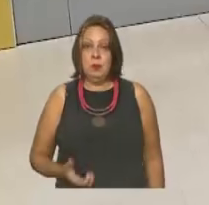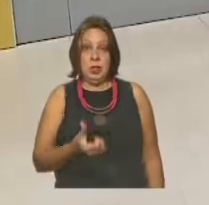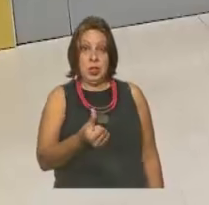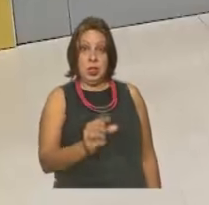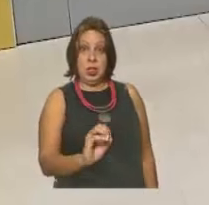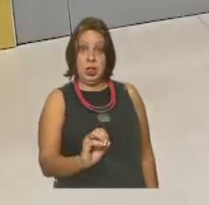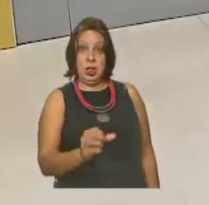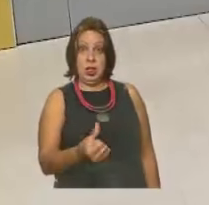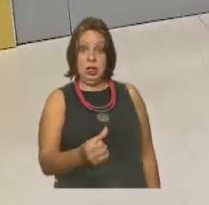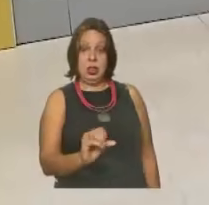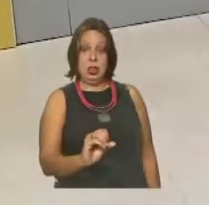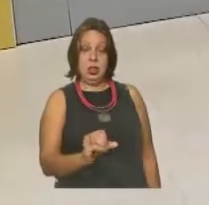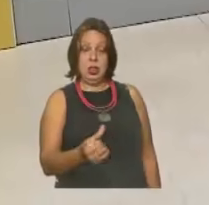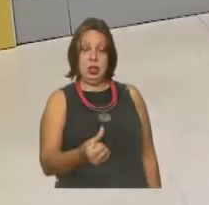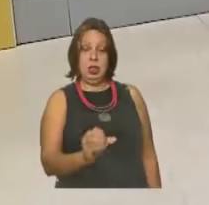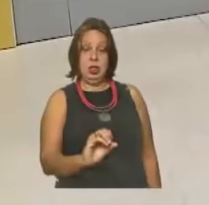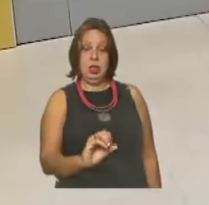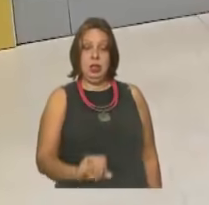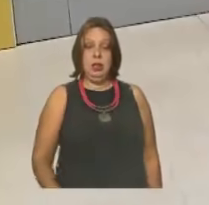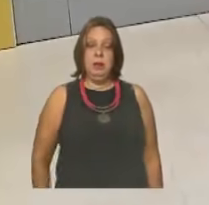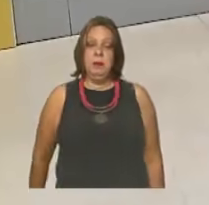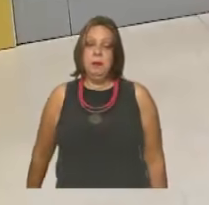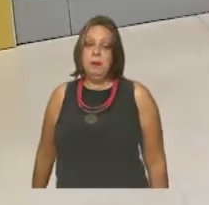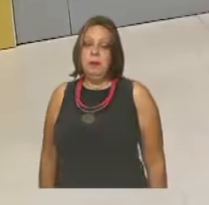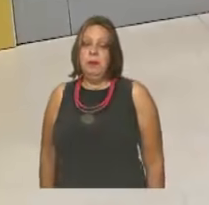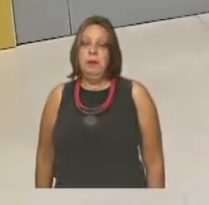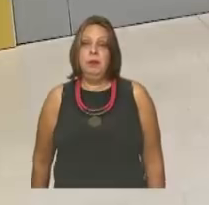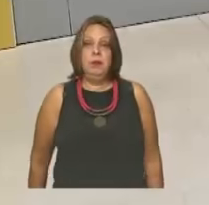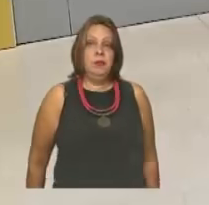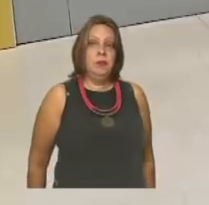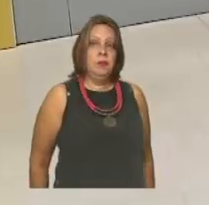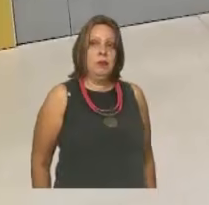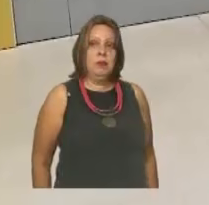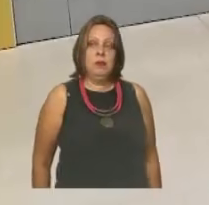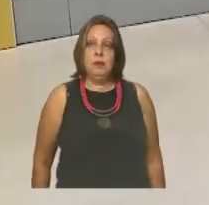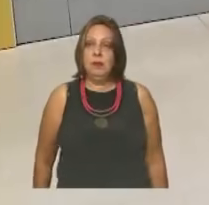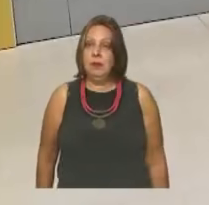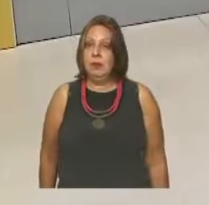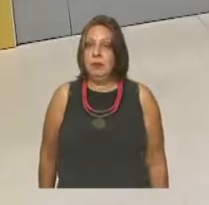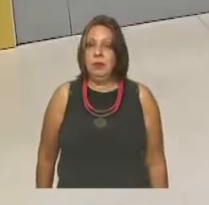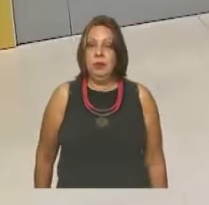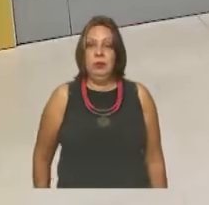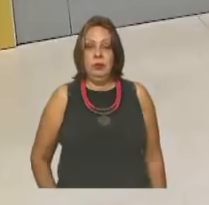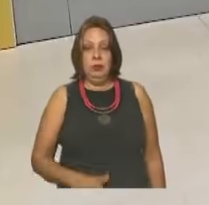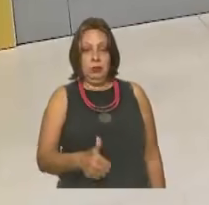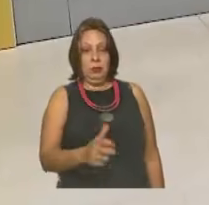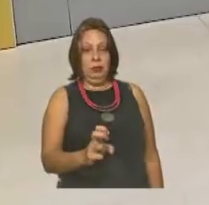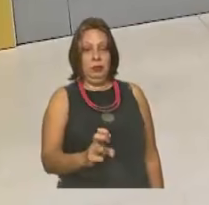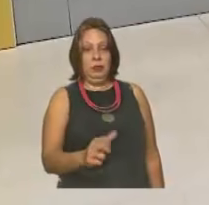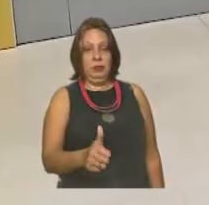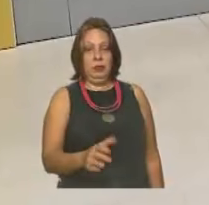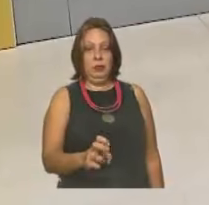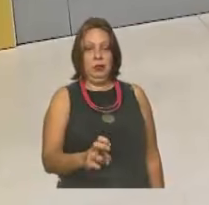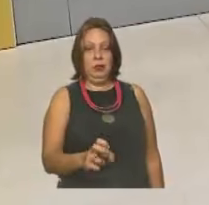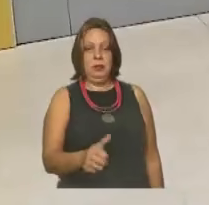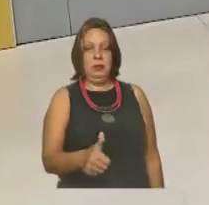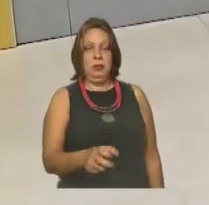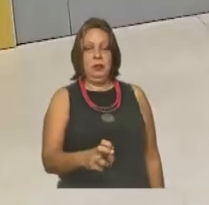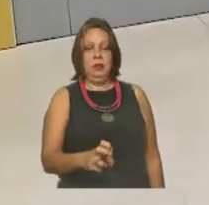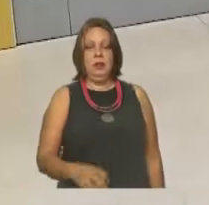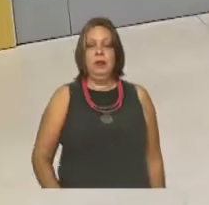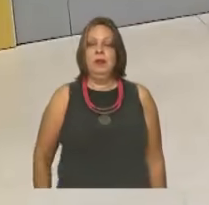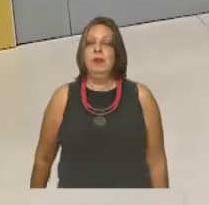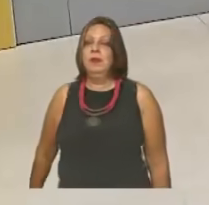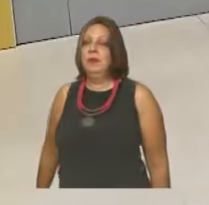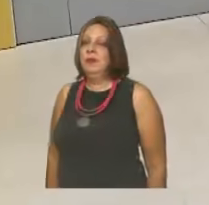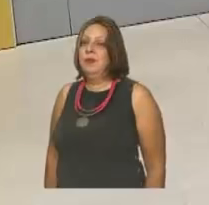E agora, 60. 60, 60, 60 é a bolinha da vez. Número 15 agora, marque aí, número